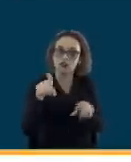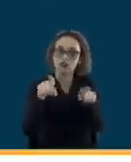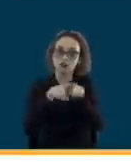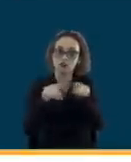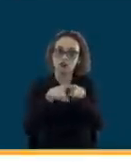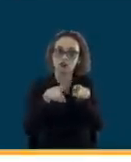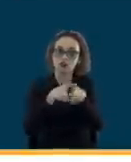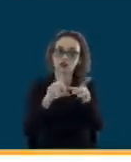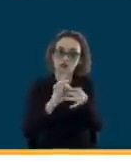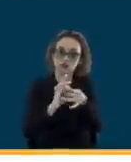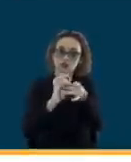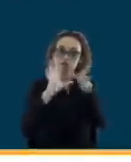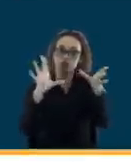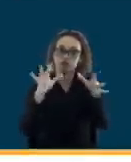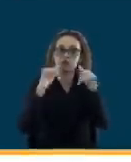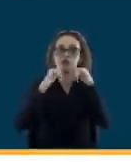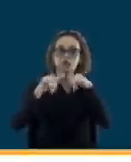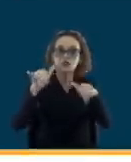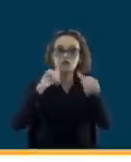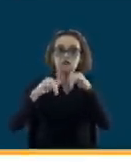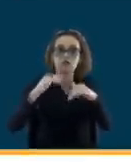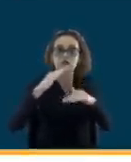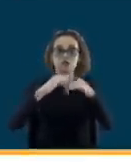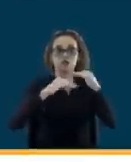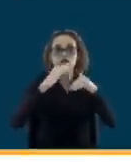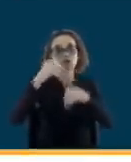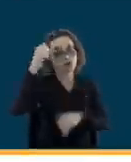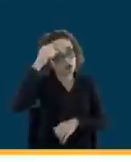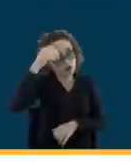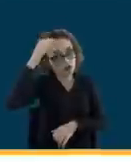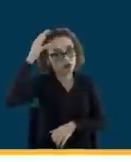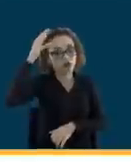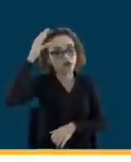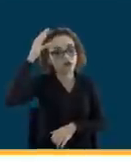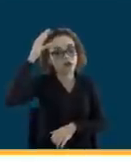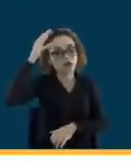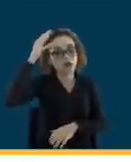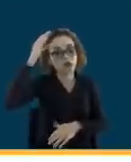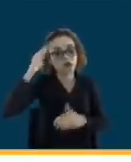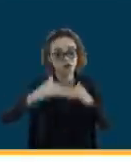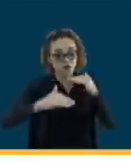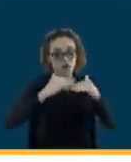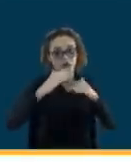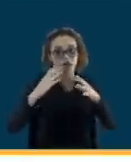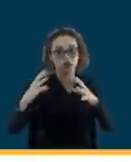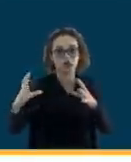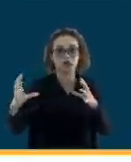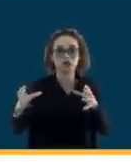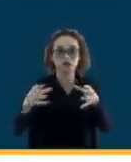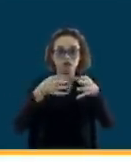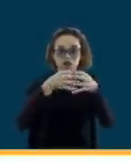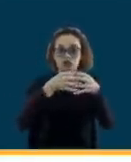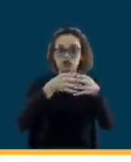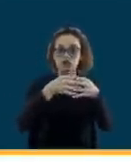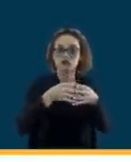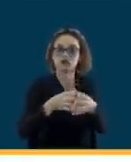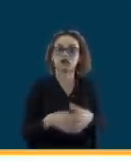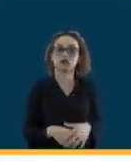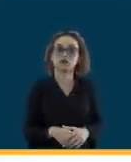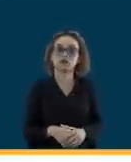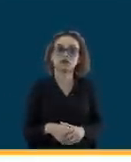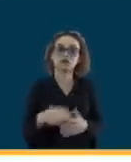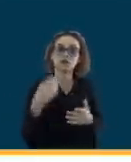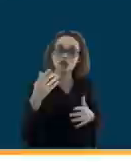democratizando a informação, construindo conhecimento a partir desse processo coletivo de construção da lei. Então, queria primeiro, já